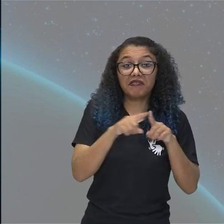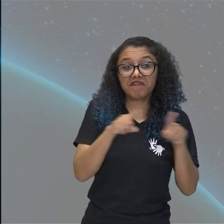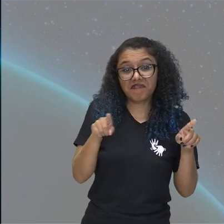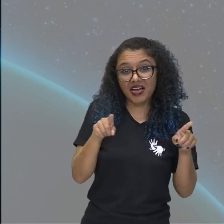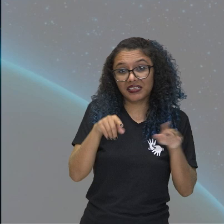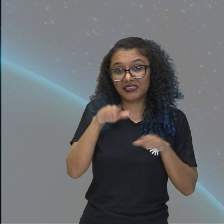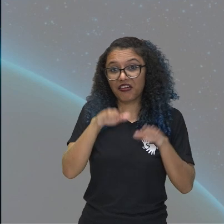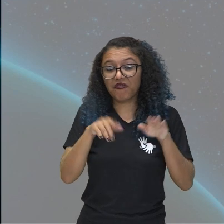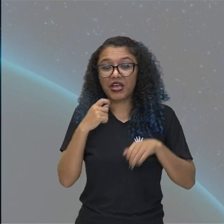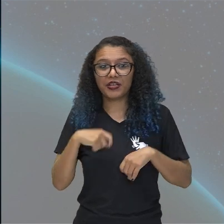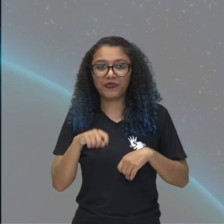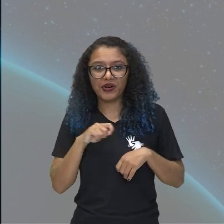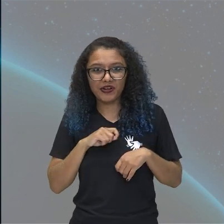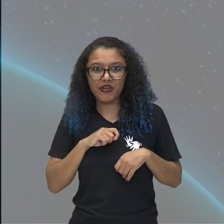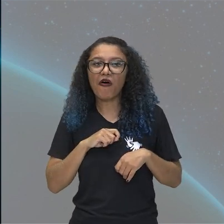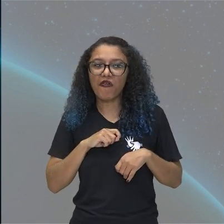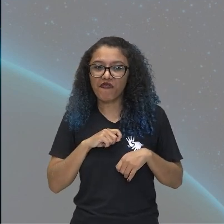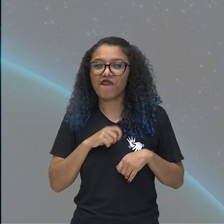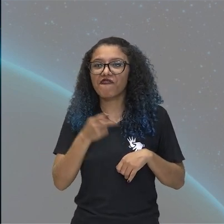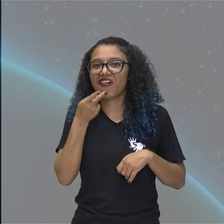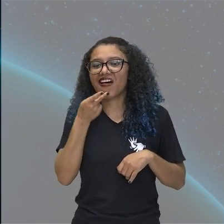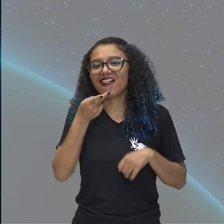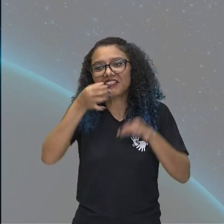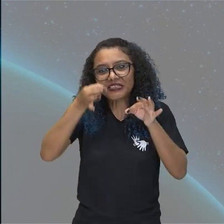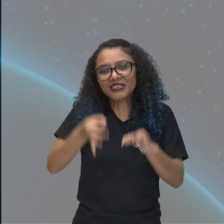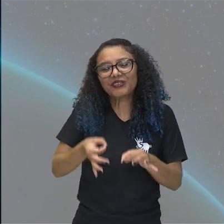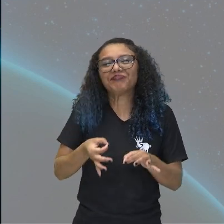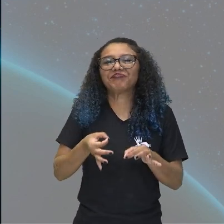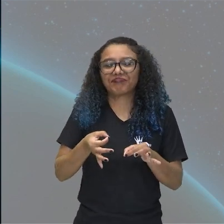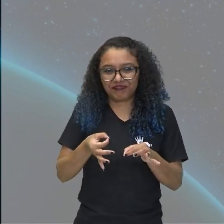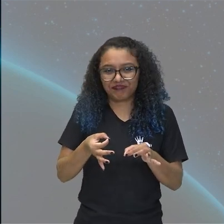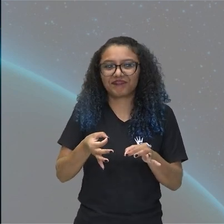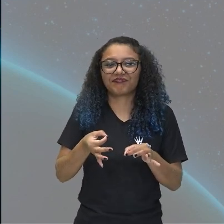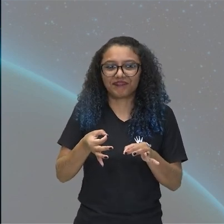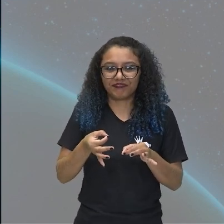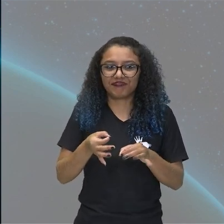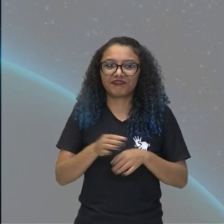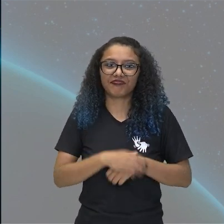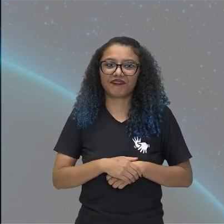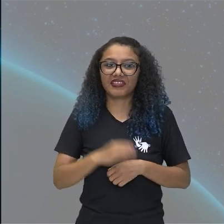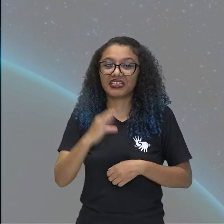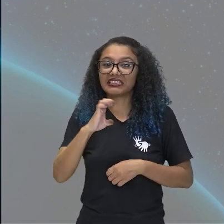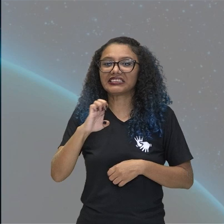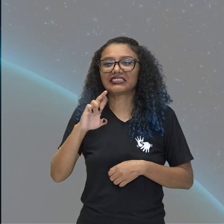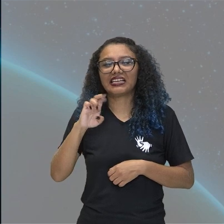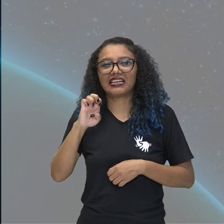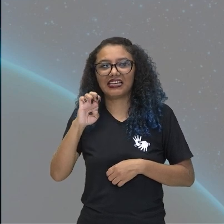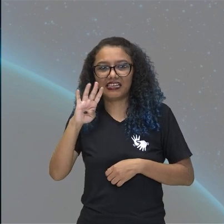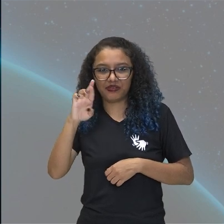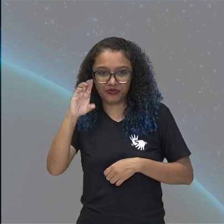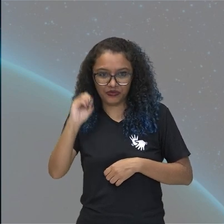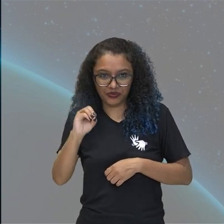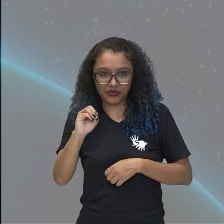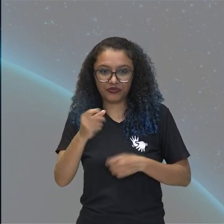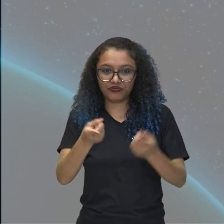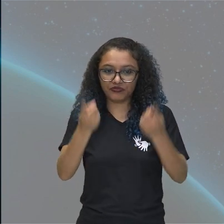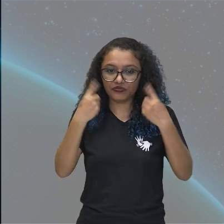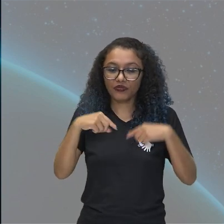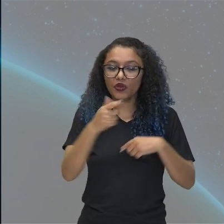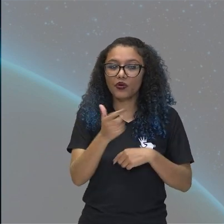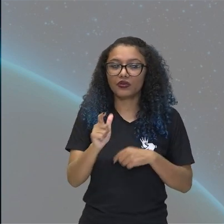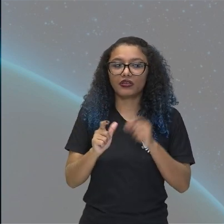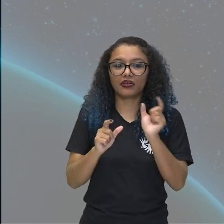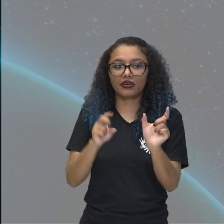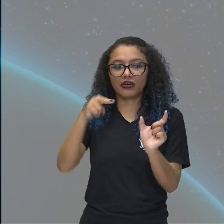lá no espanhol. Olha aí que chique, né? E cerebro. No português eu tenho nível. E